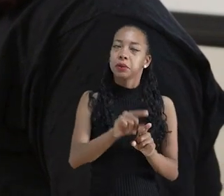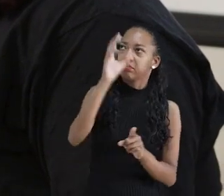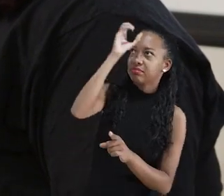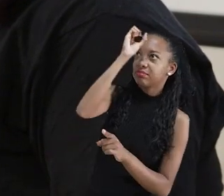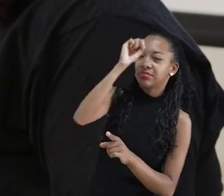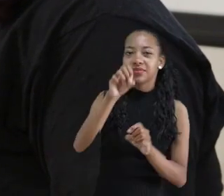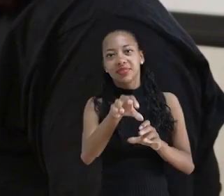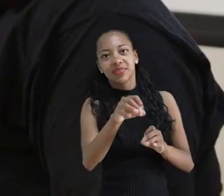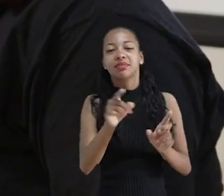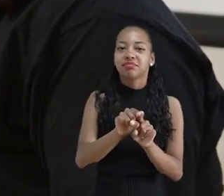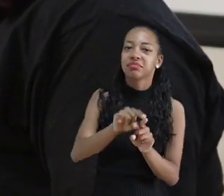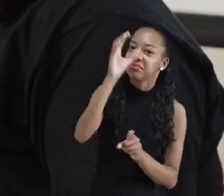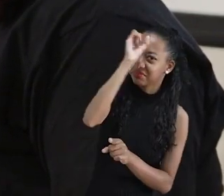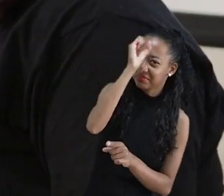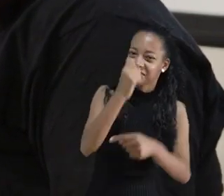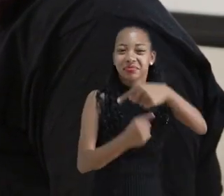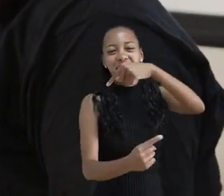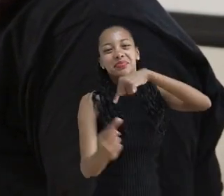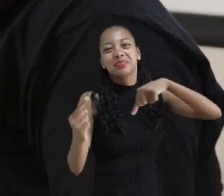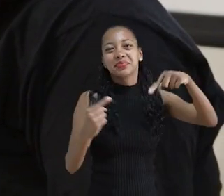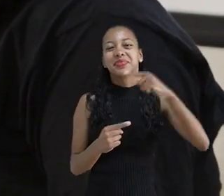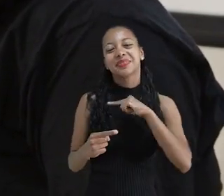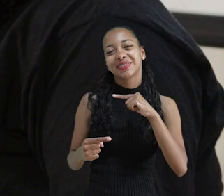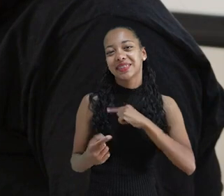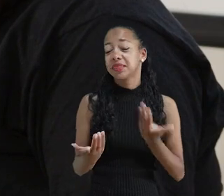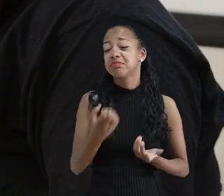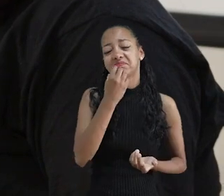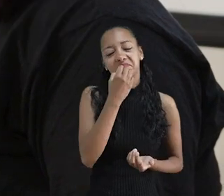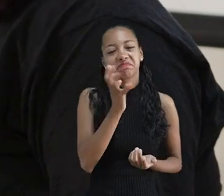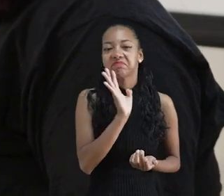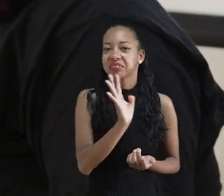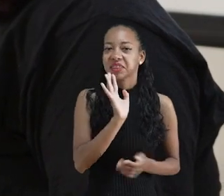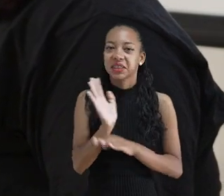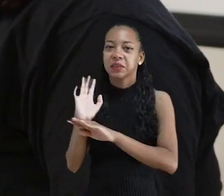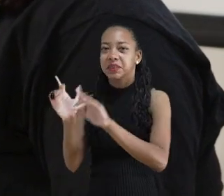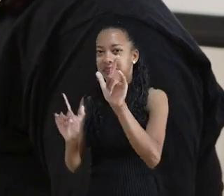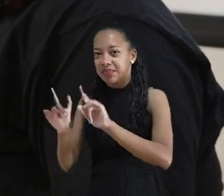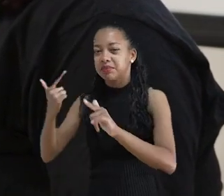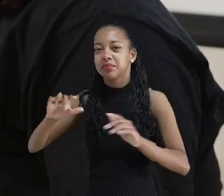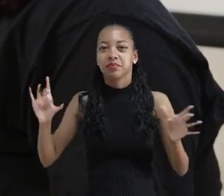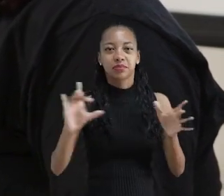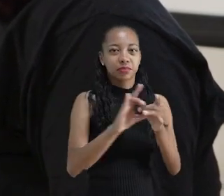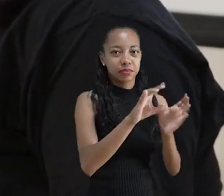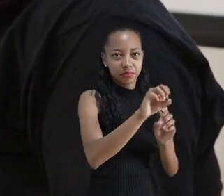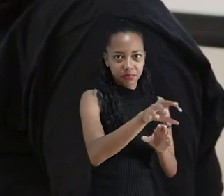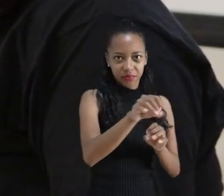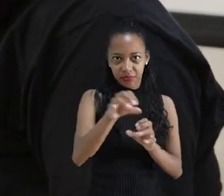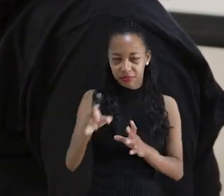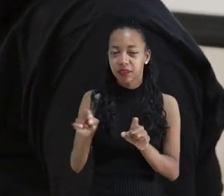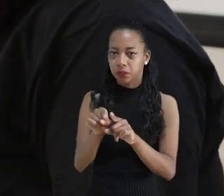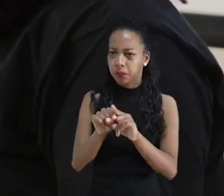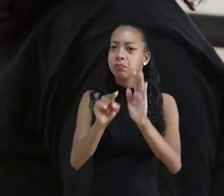eh bom essa nossa relação com o cinema e educação né Eh tem uma